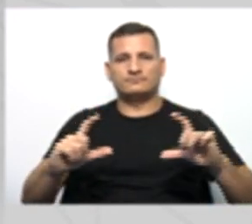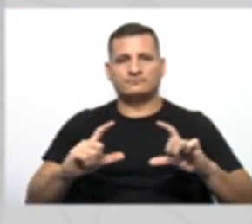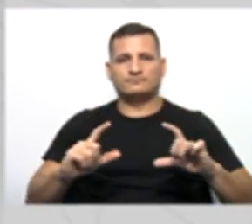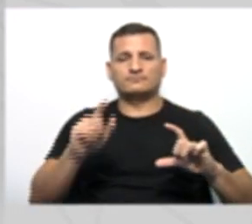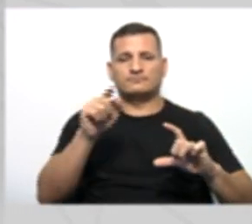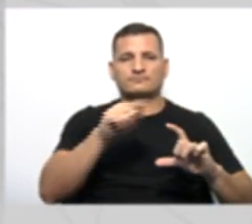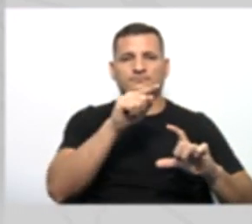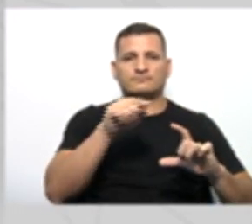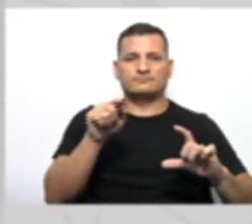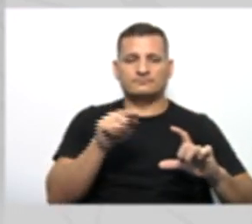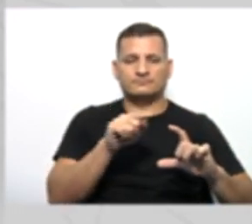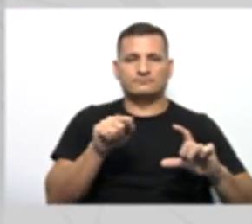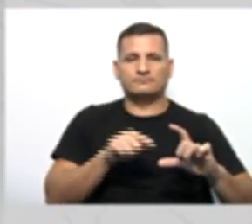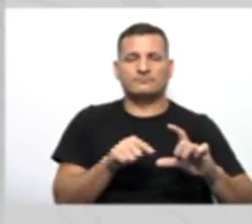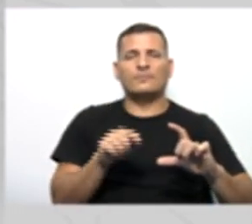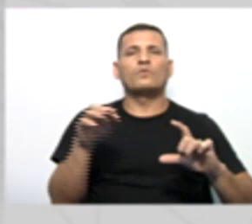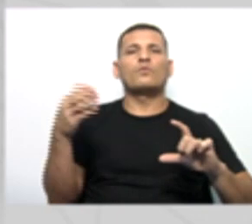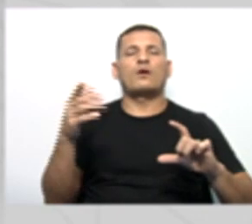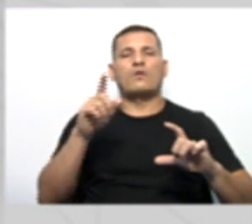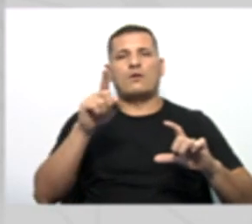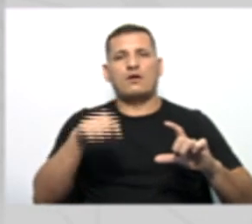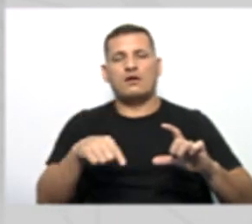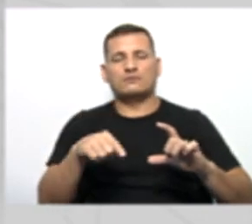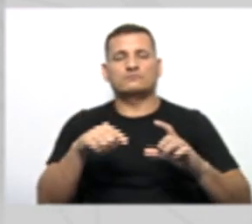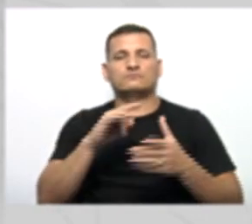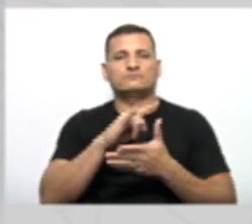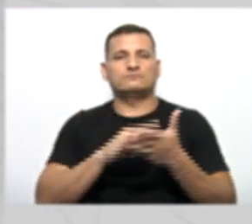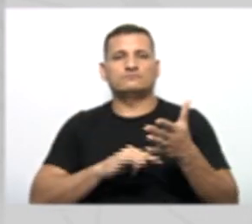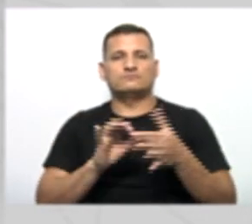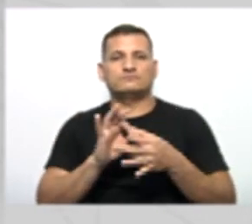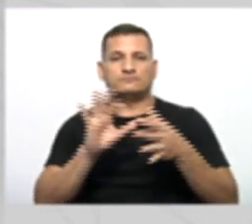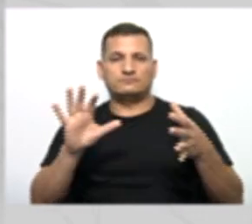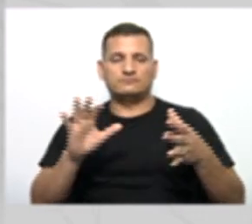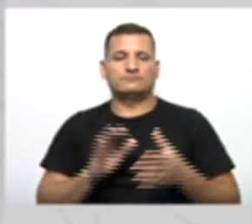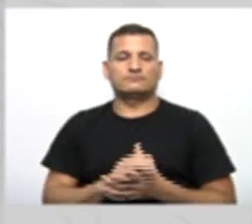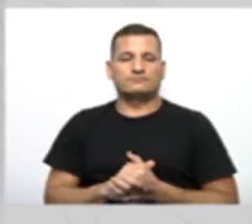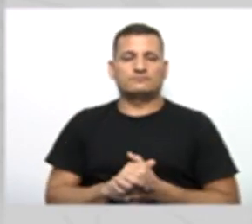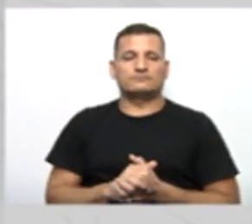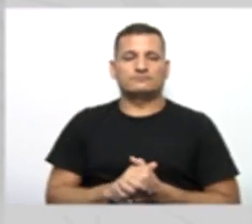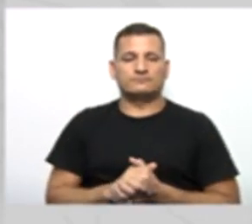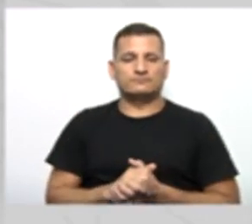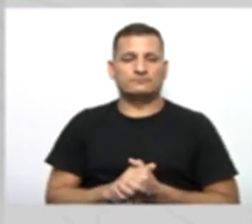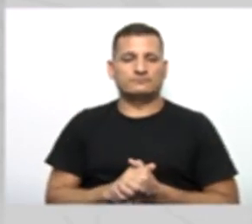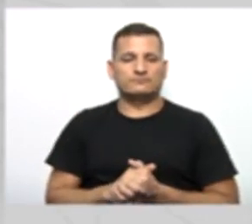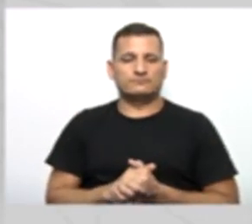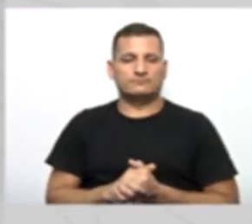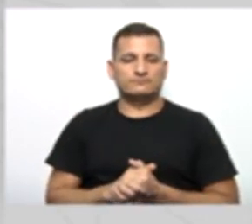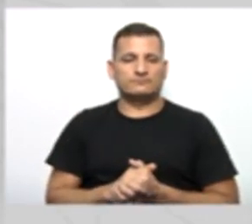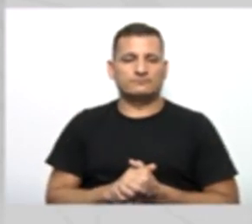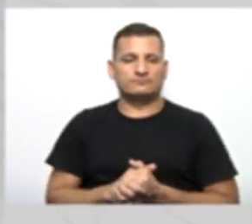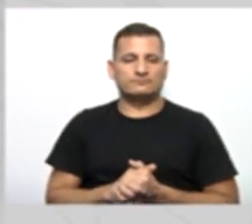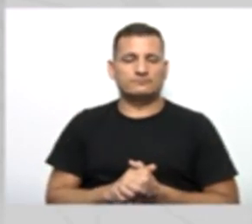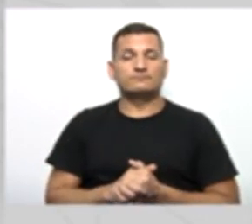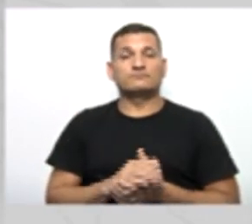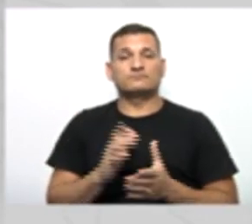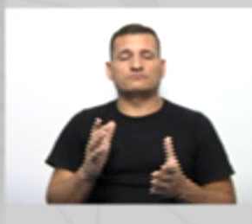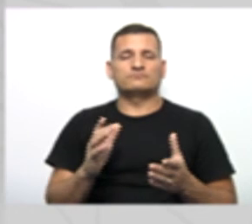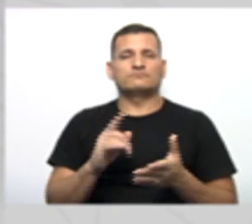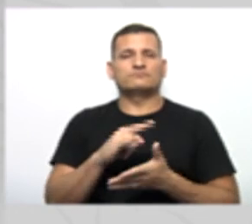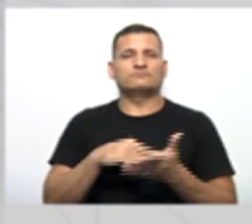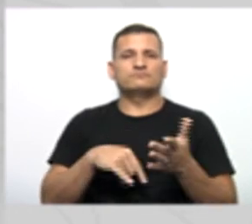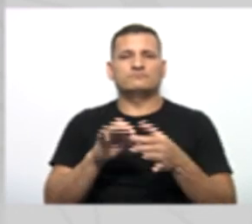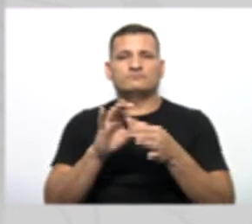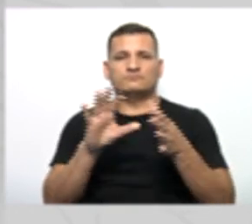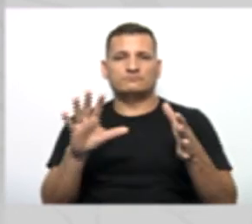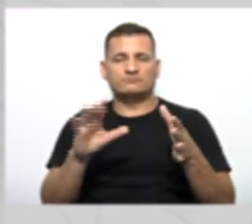licença ambiental. Ou seja, o aluno, aqui nós temos várias tipos de licença,